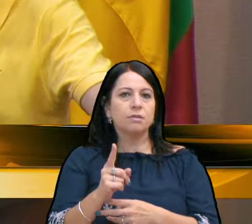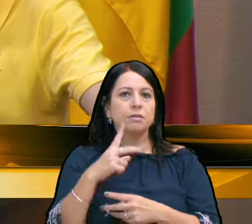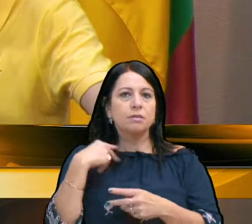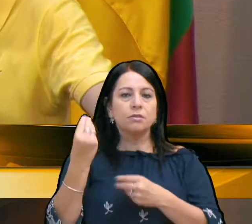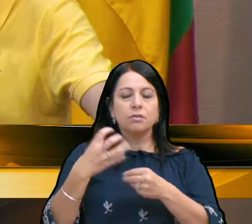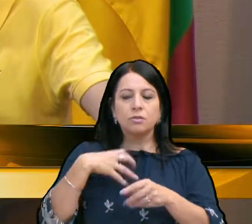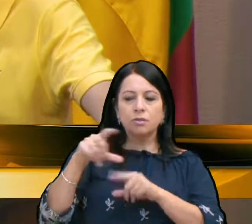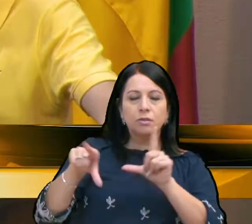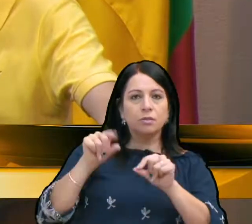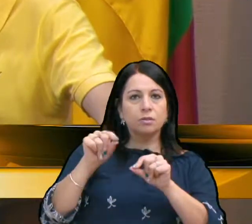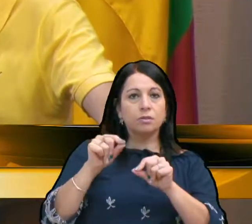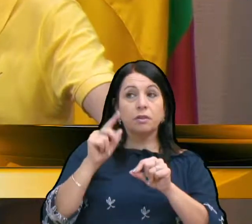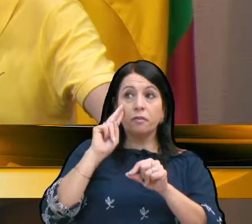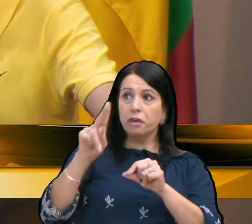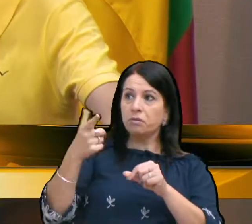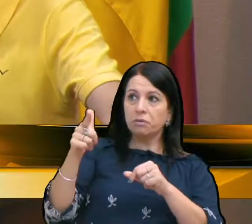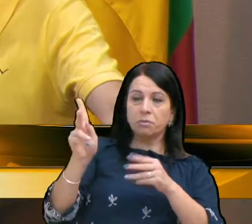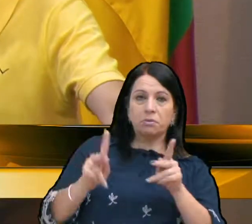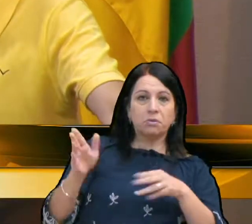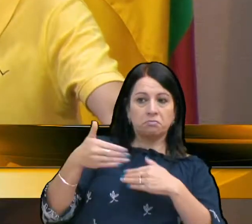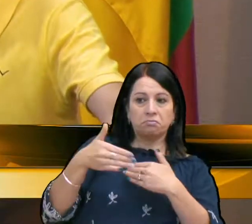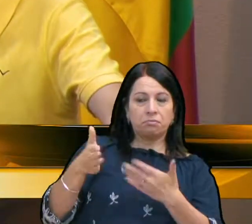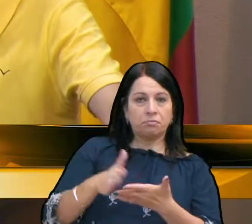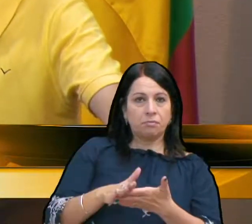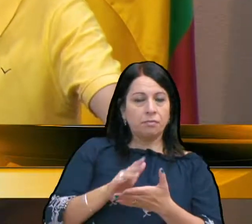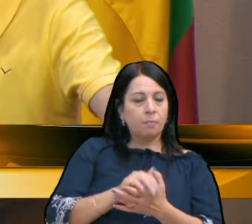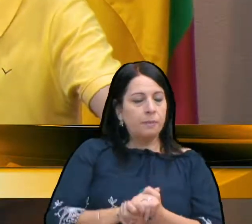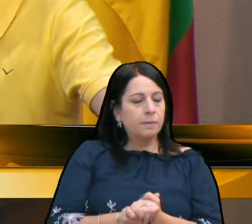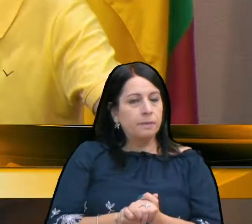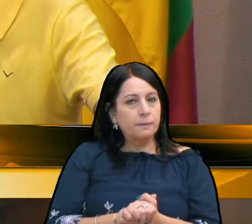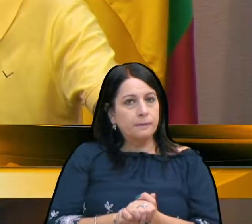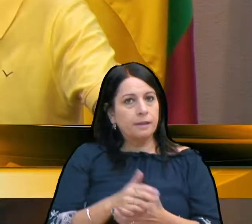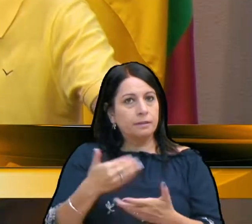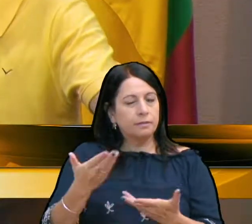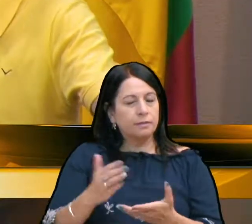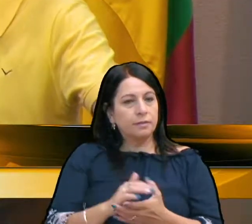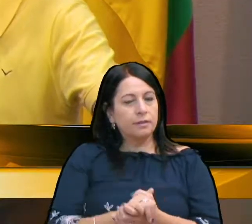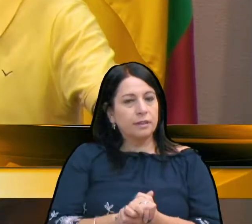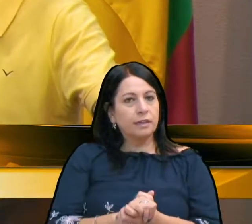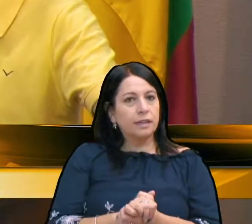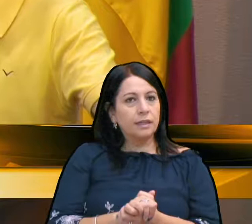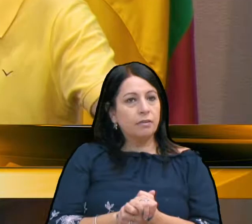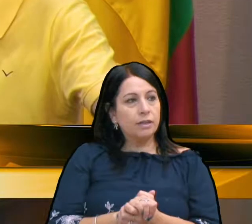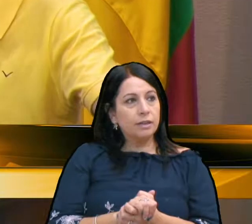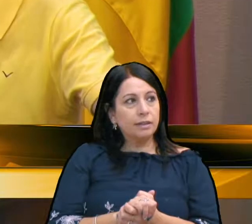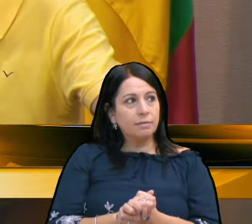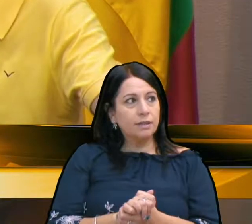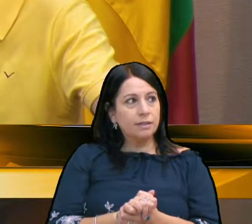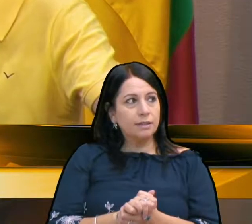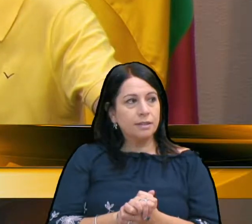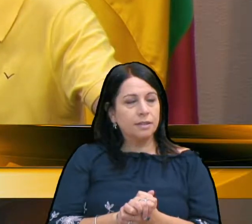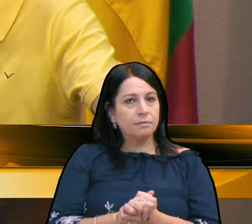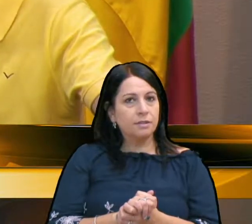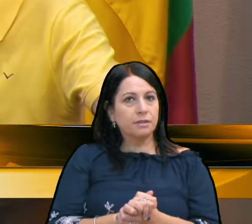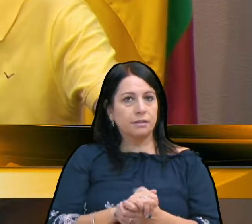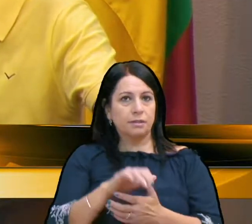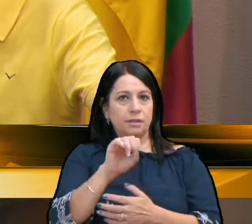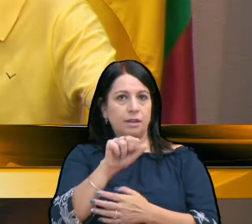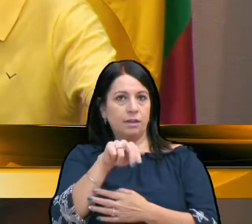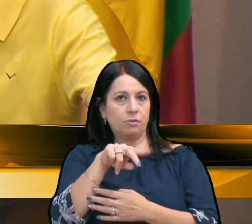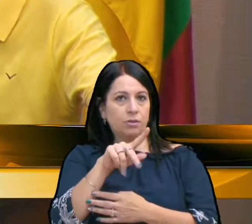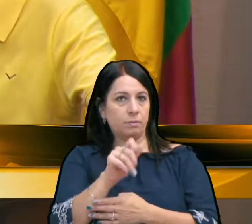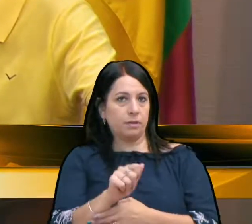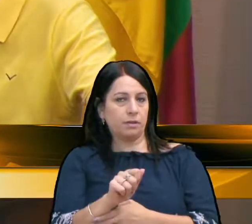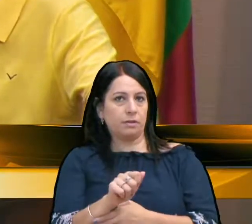porque chegam lá e dão com a cara na porta. Então, tenhamos um pouco de consideração com a Sandra Randão e vamos lhe dar